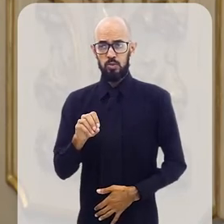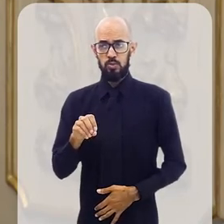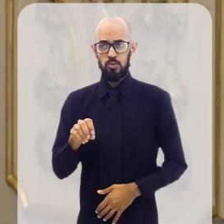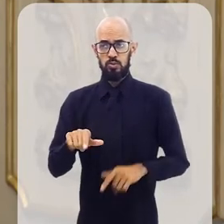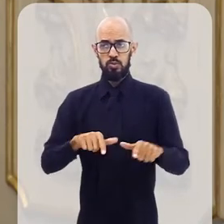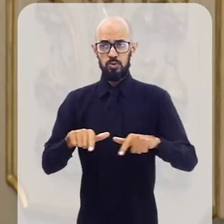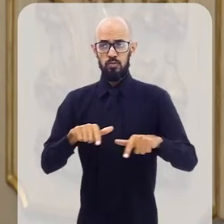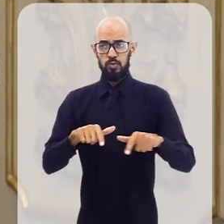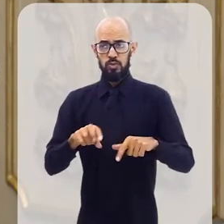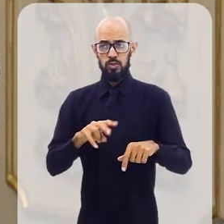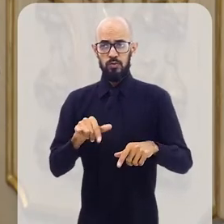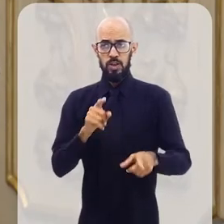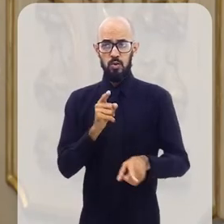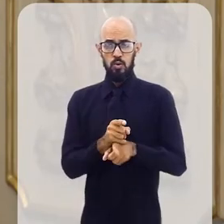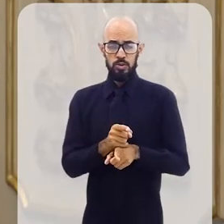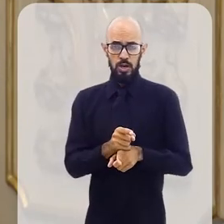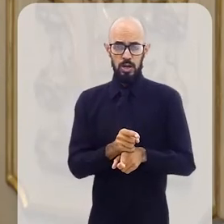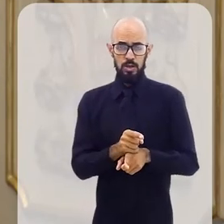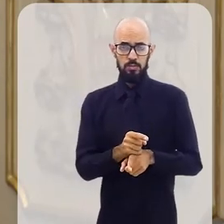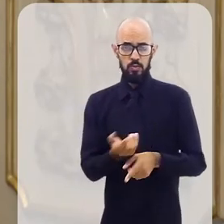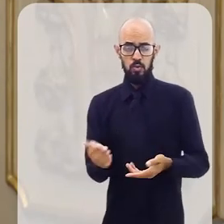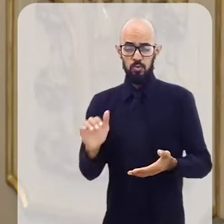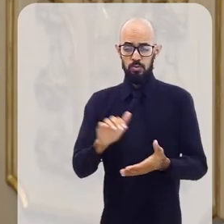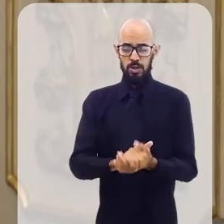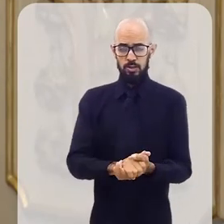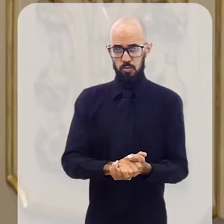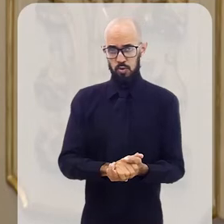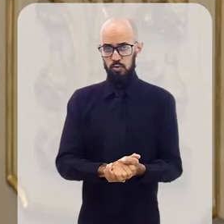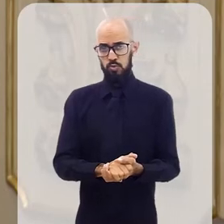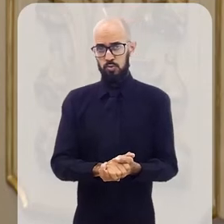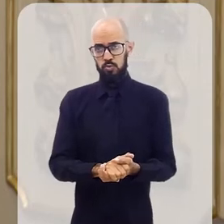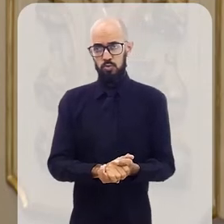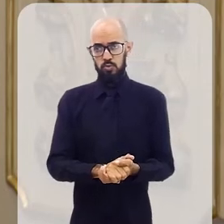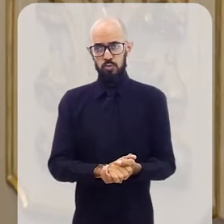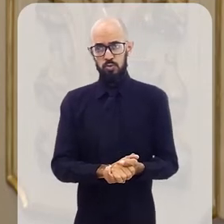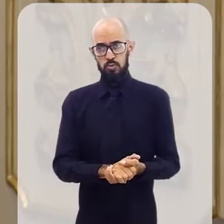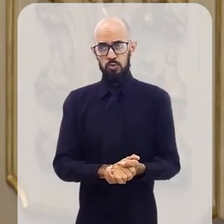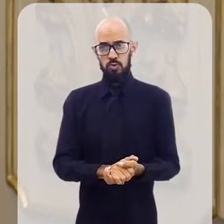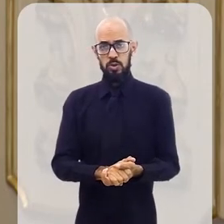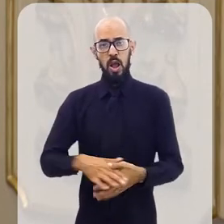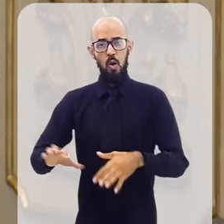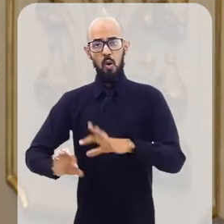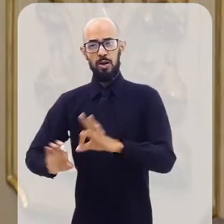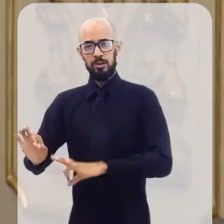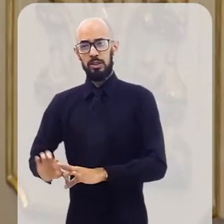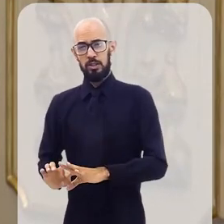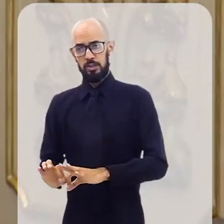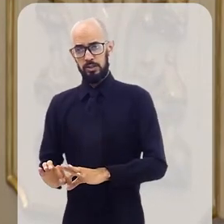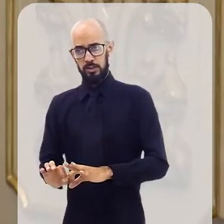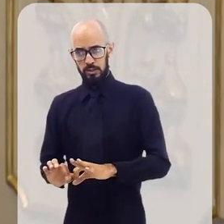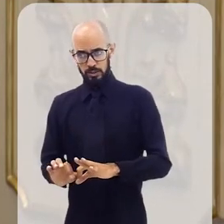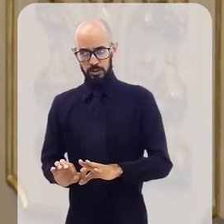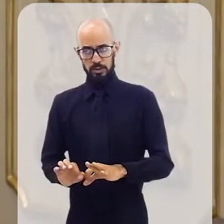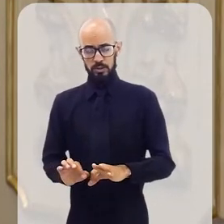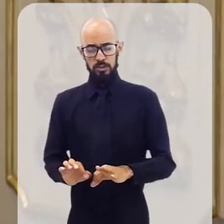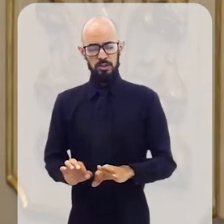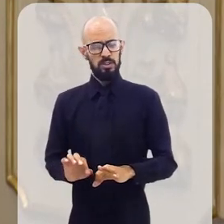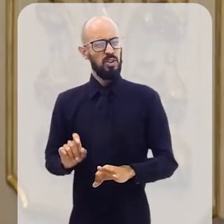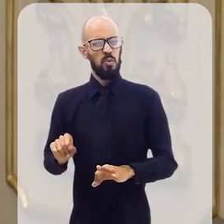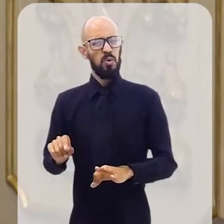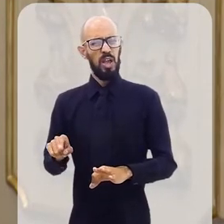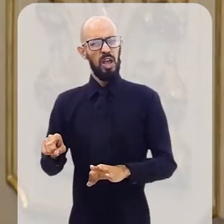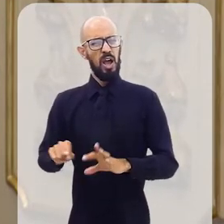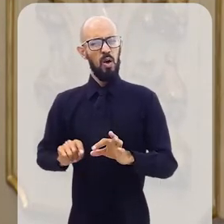que vamos encontrar sacramento do matrimônio é o sacramento da Ordem quem